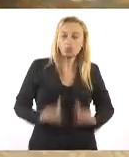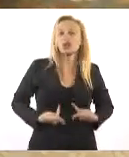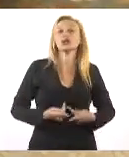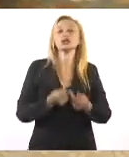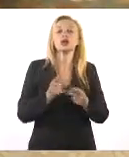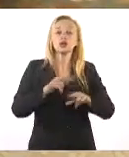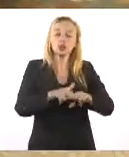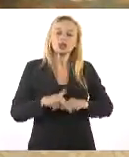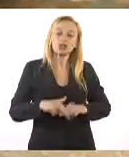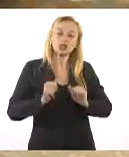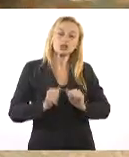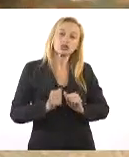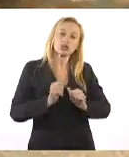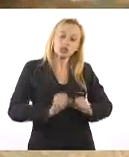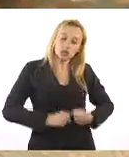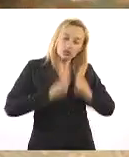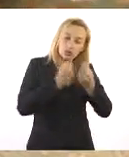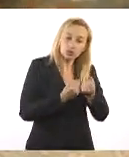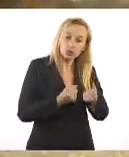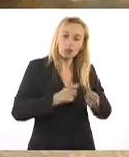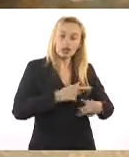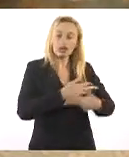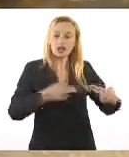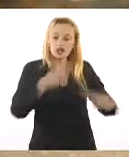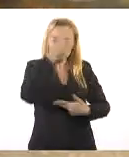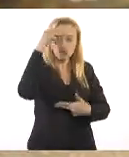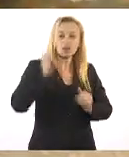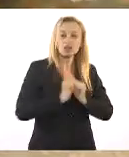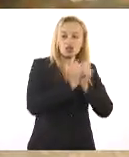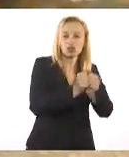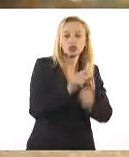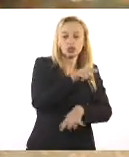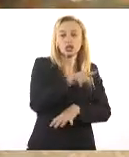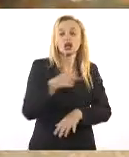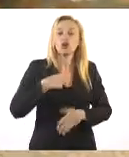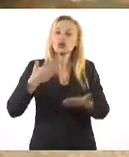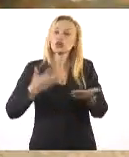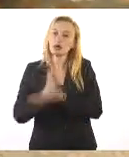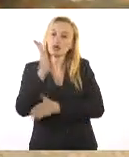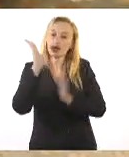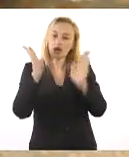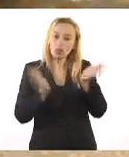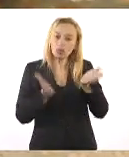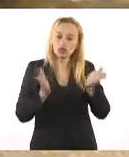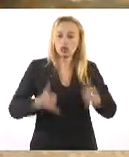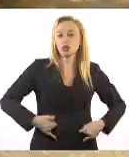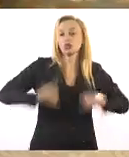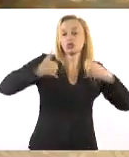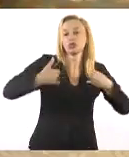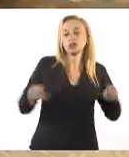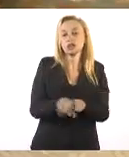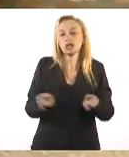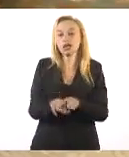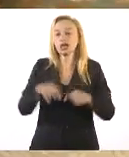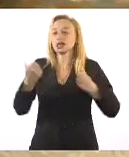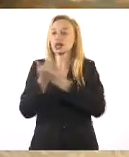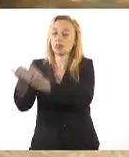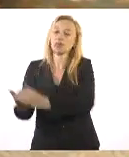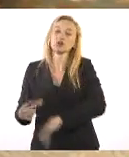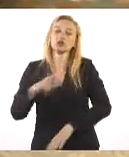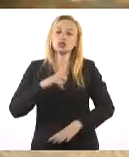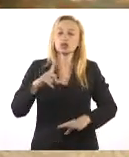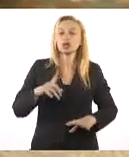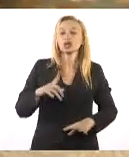pudessem se levantar com e e hoje tenho muito orgulho de ter aprovado essa medalha e de ter contado com o apoio aqui dos